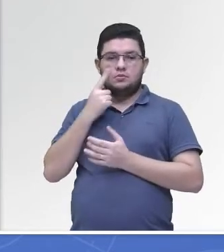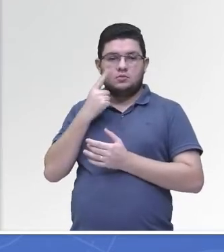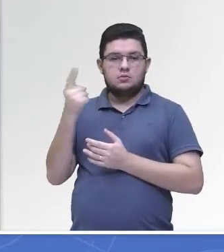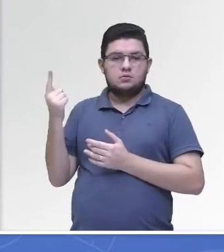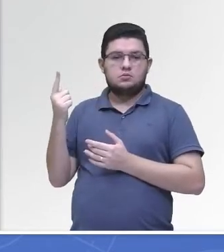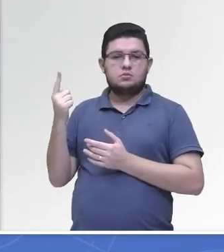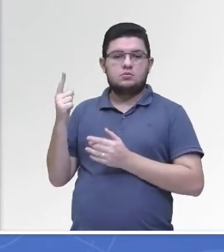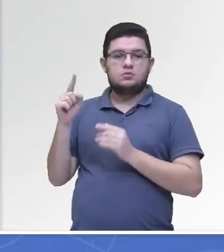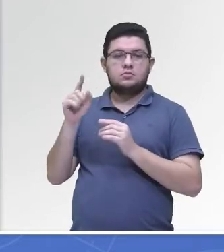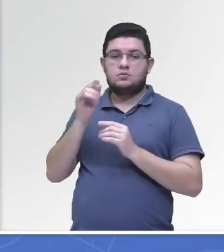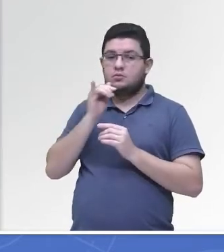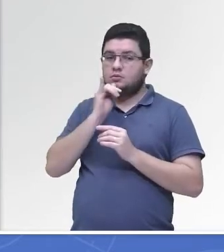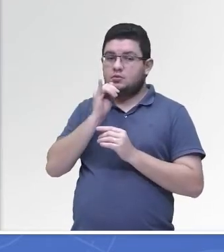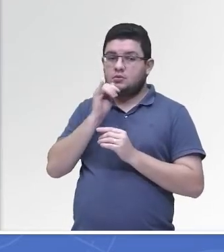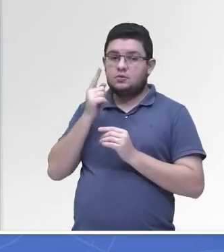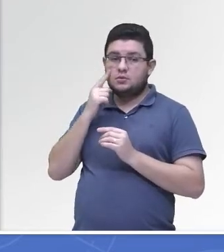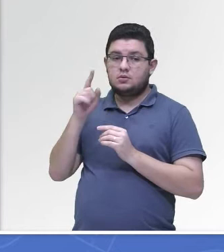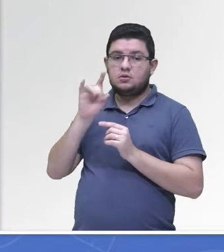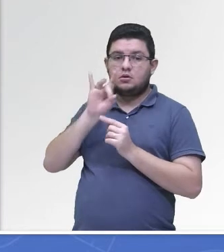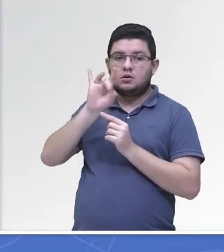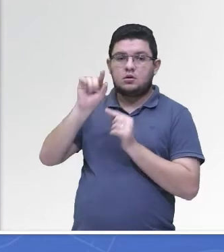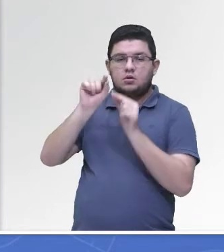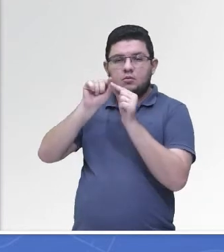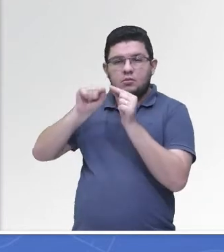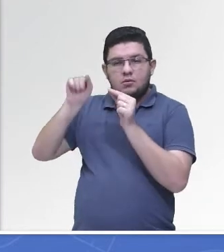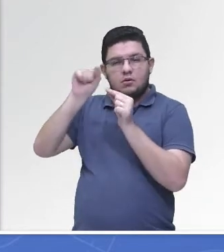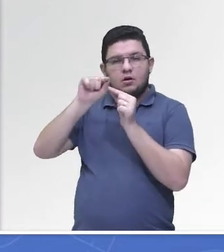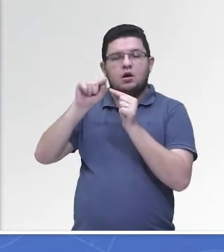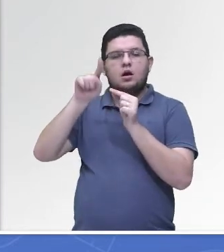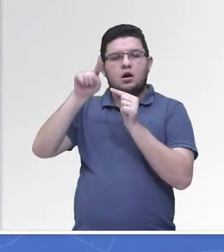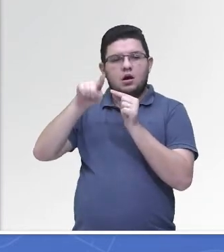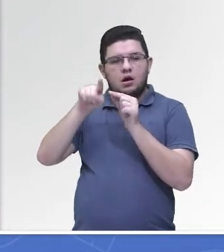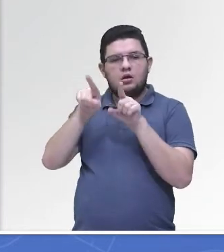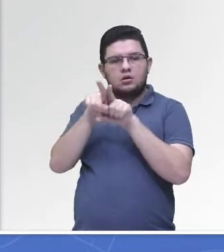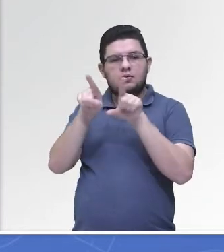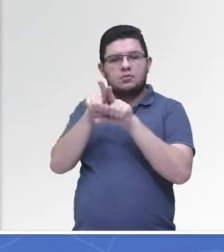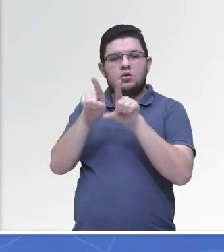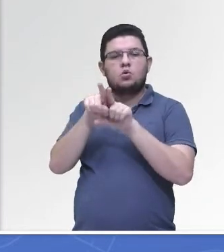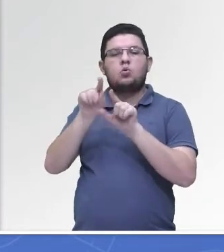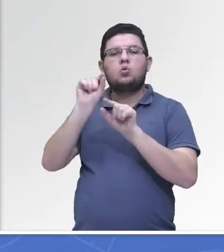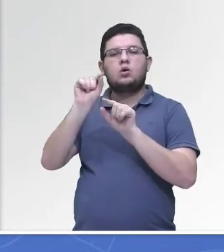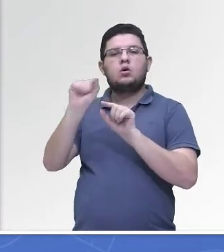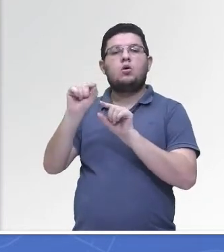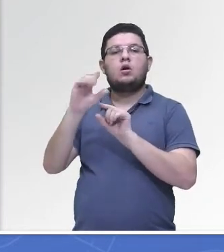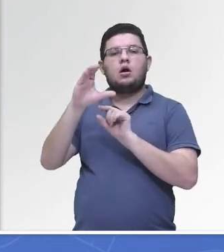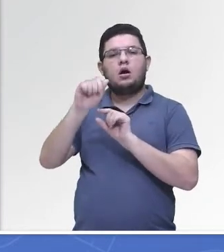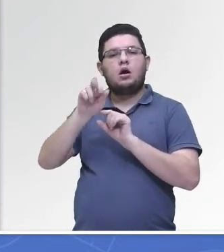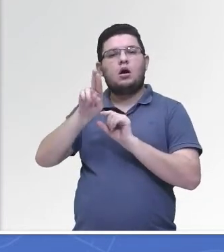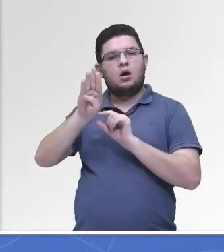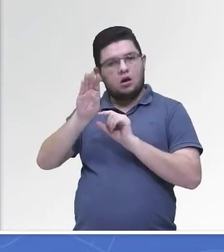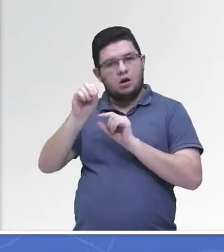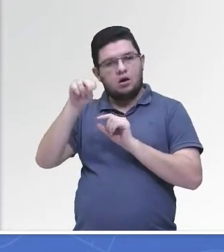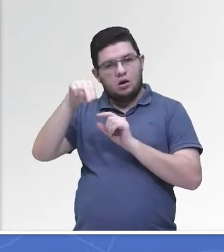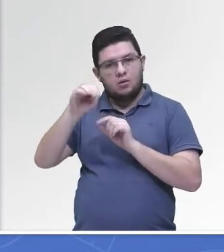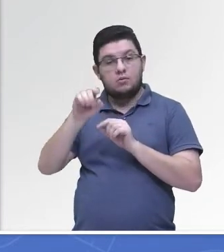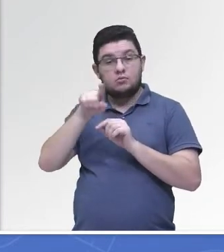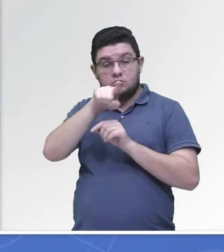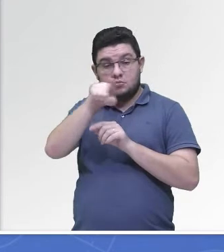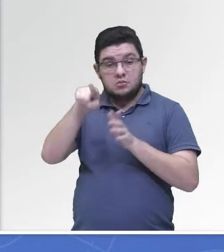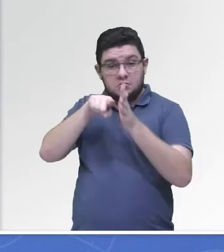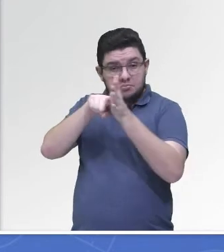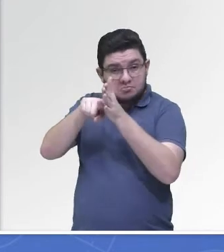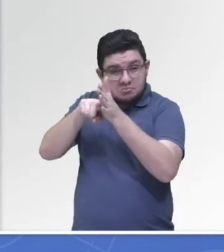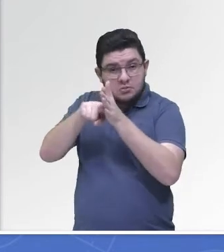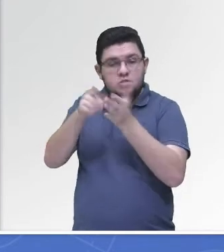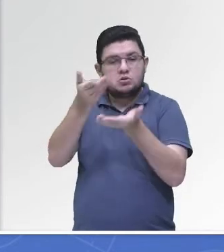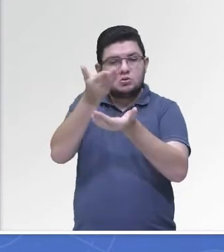aqui representa um carbono também, ok? Pesquisem aí,